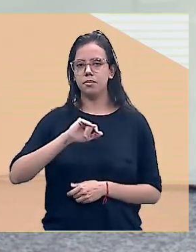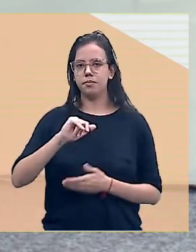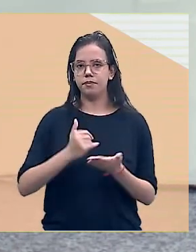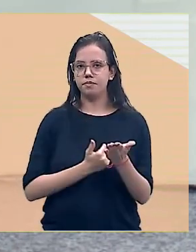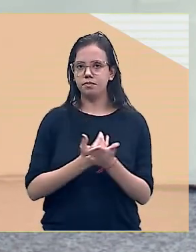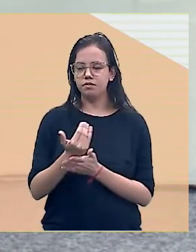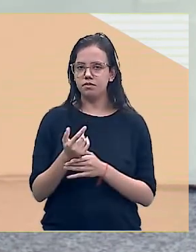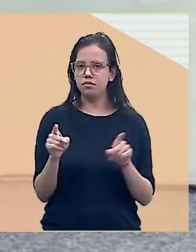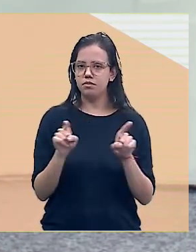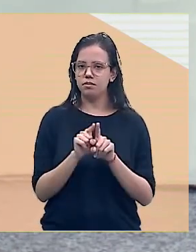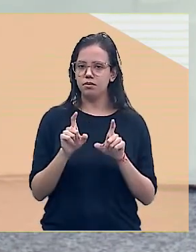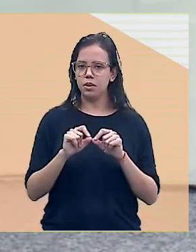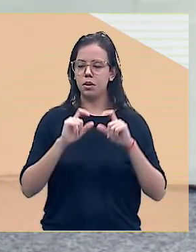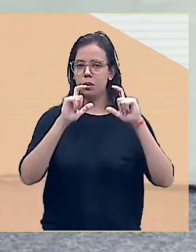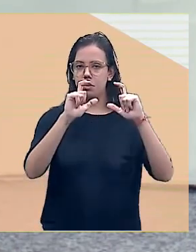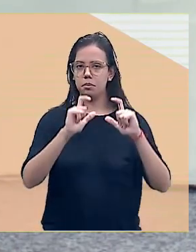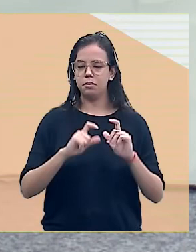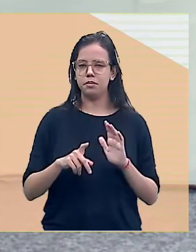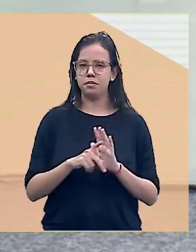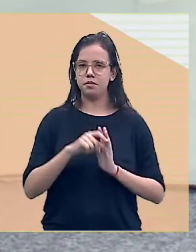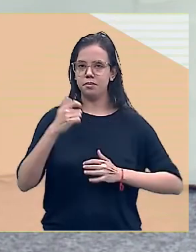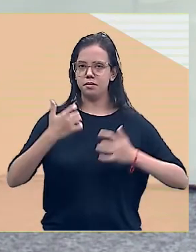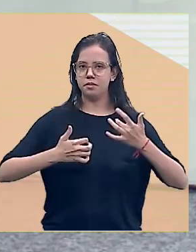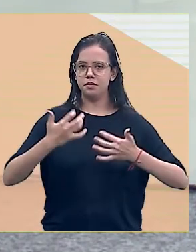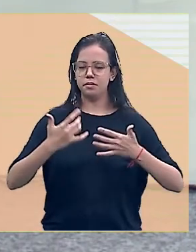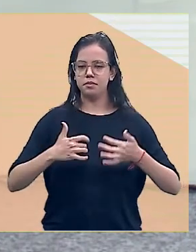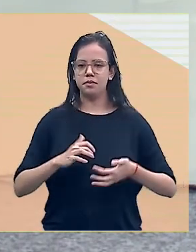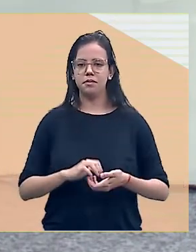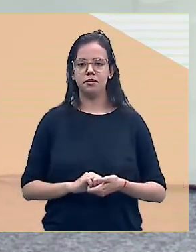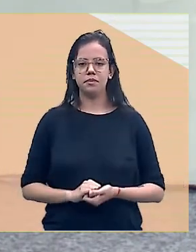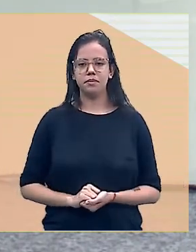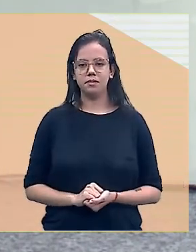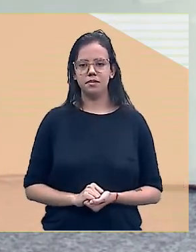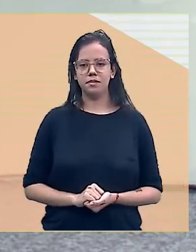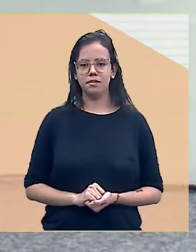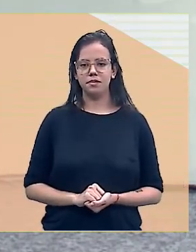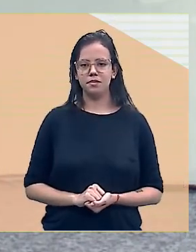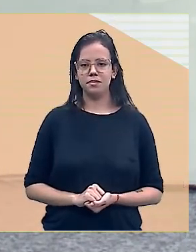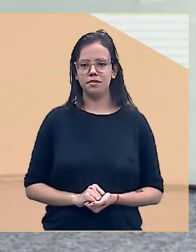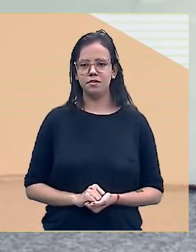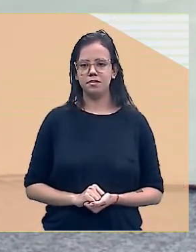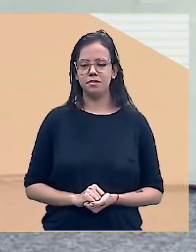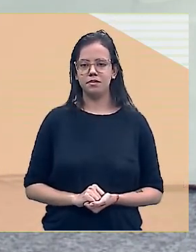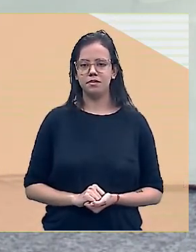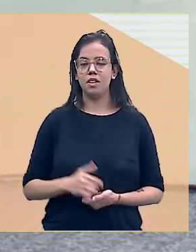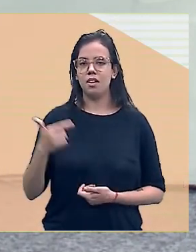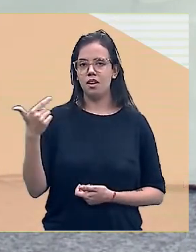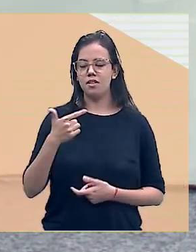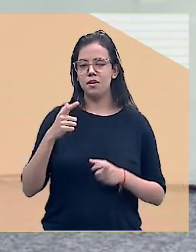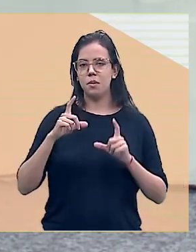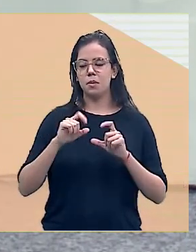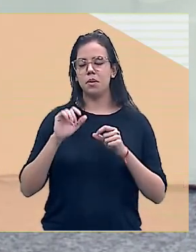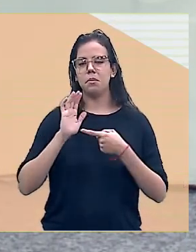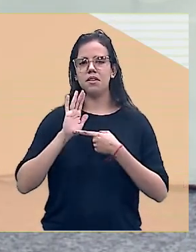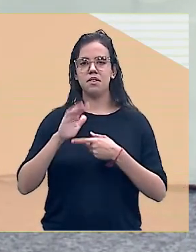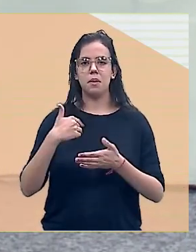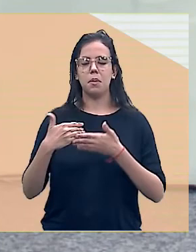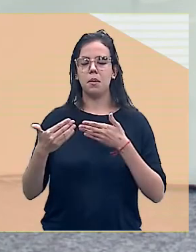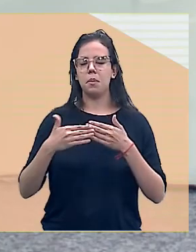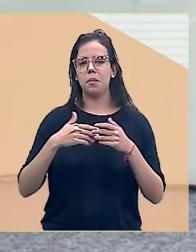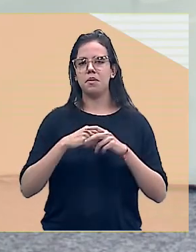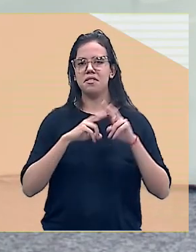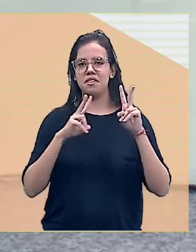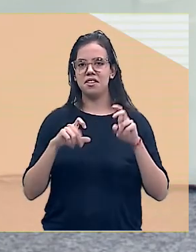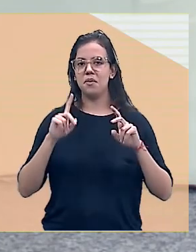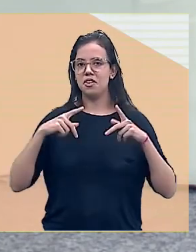mas também os parágrafos de desenvolvimento o professor aqui uma segunda para colocar qualquer repertório é